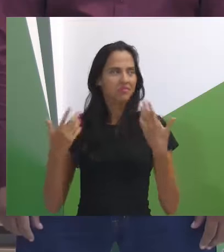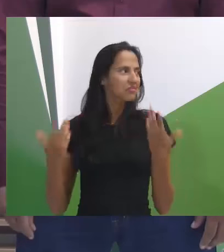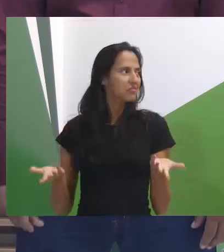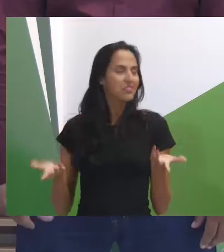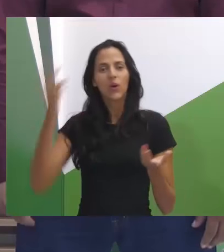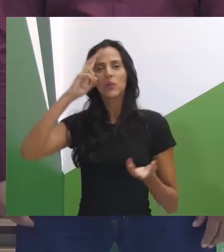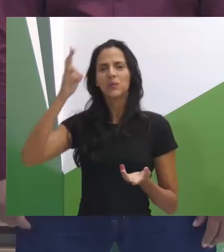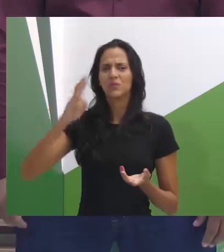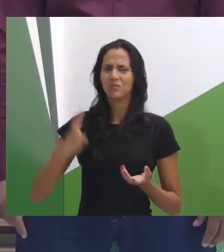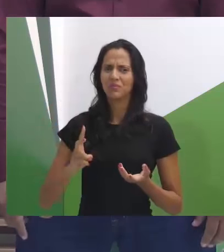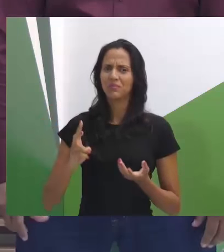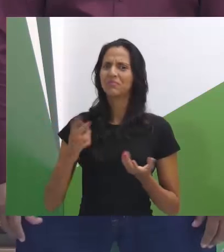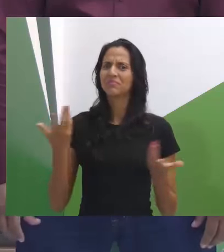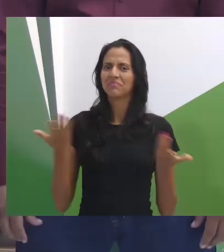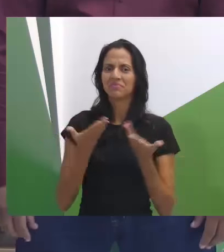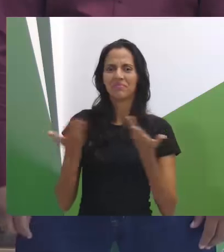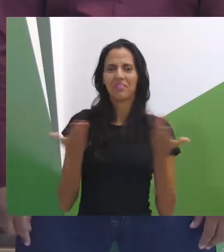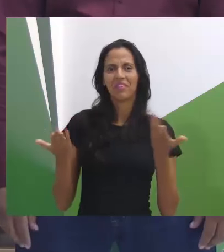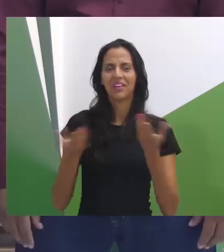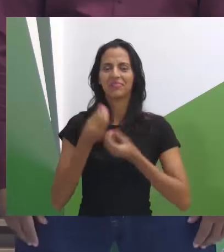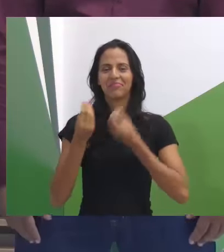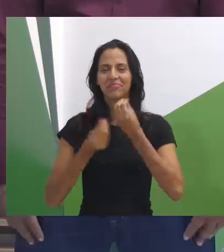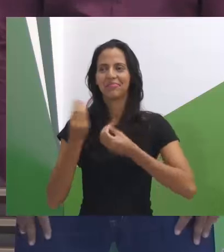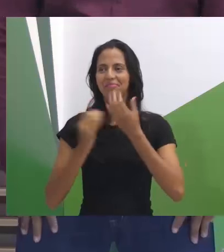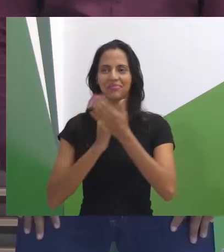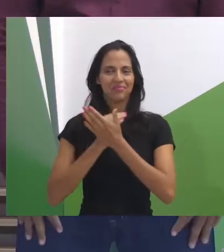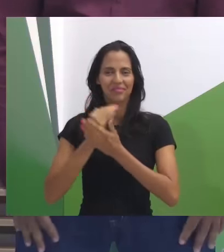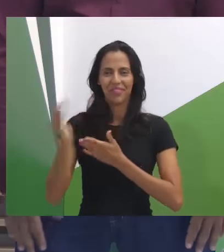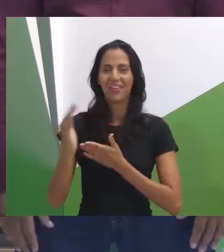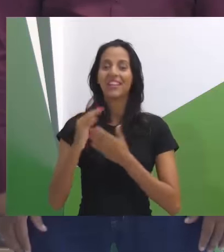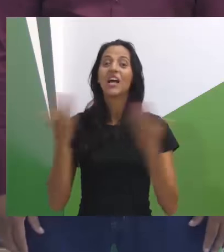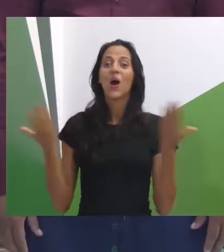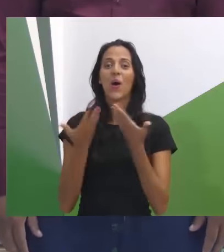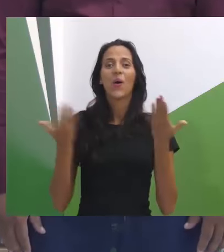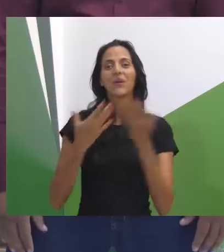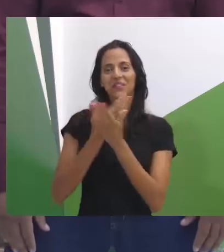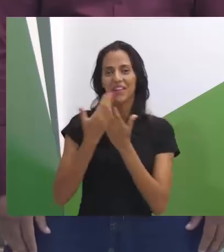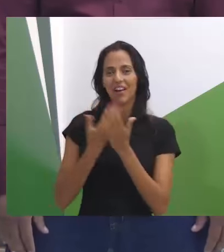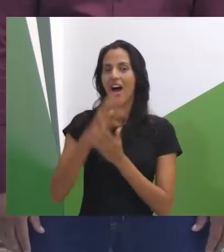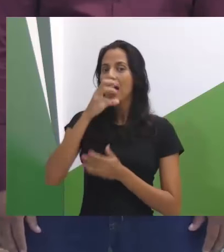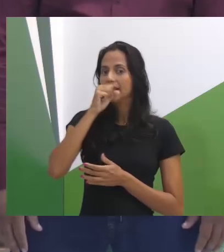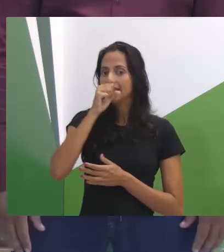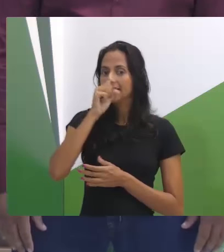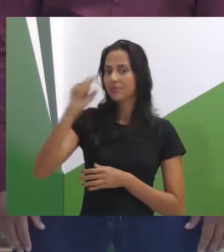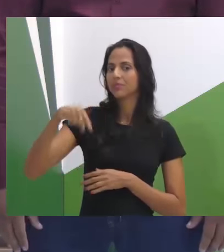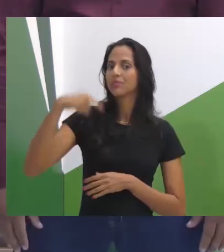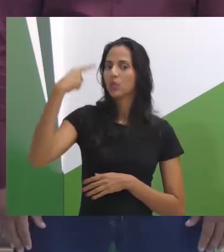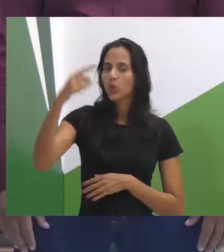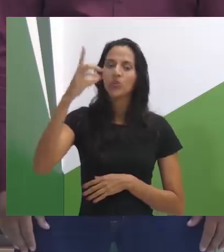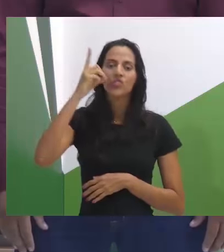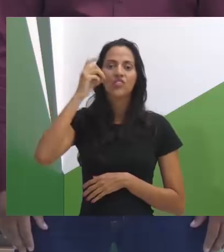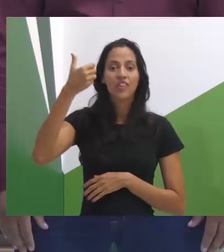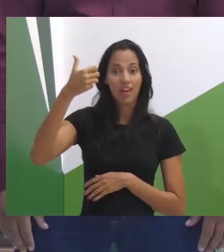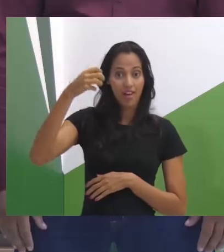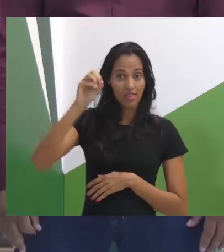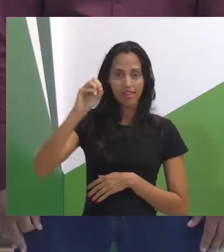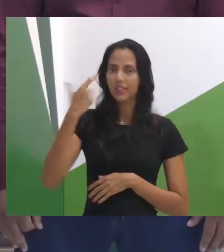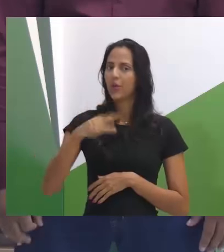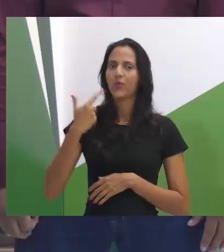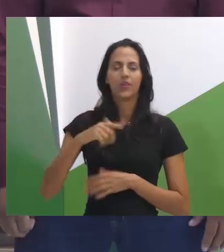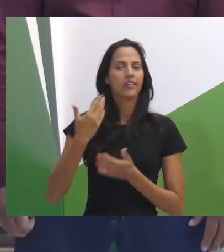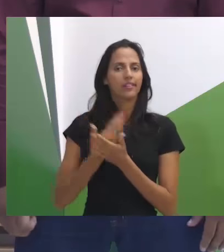Ok? Mas antes de nós iniciarmos a aula Lembrando que sábado que vem, no dia 10, nós não